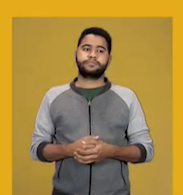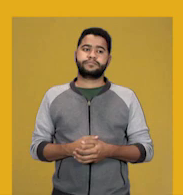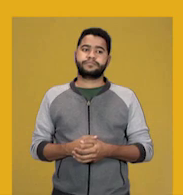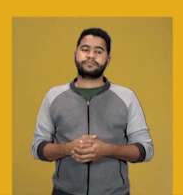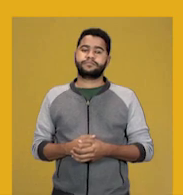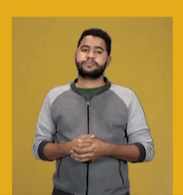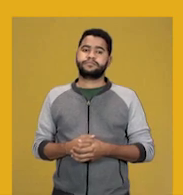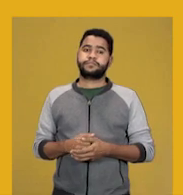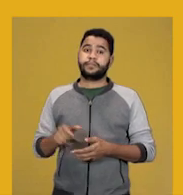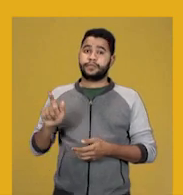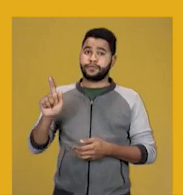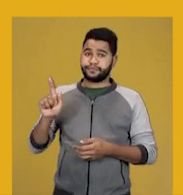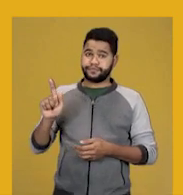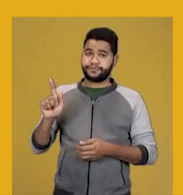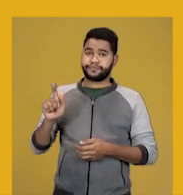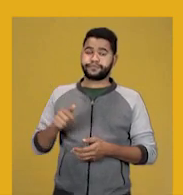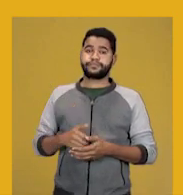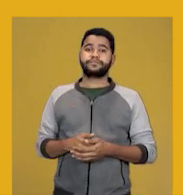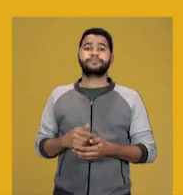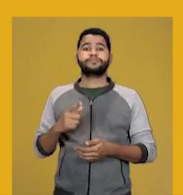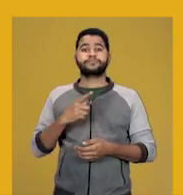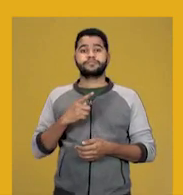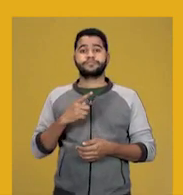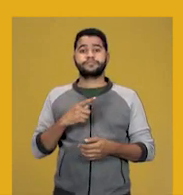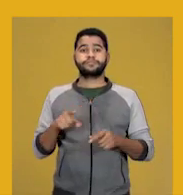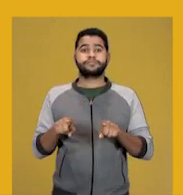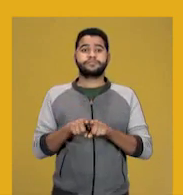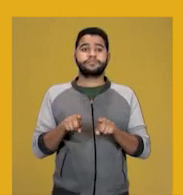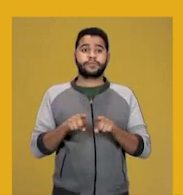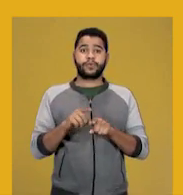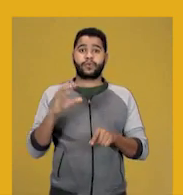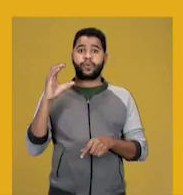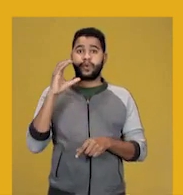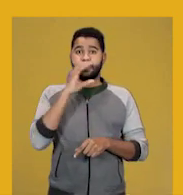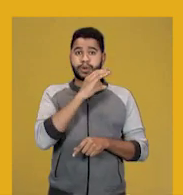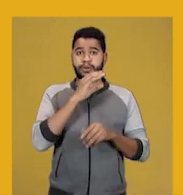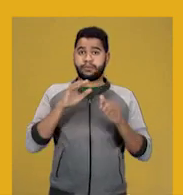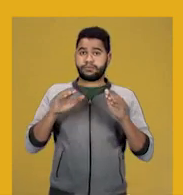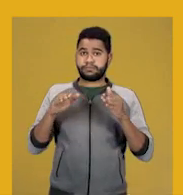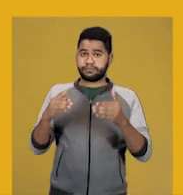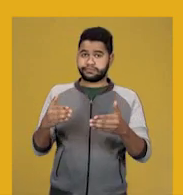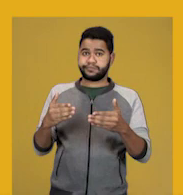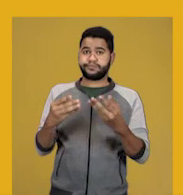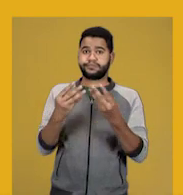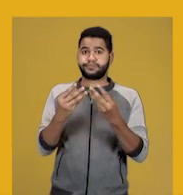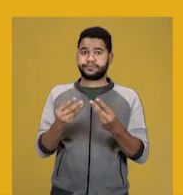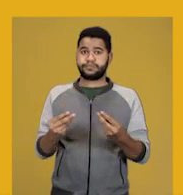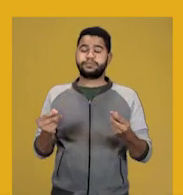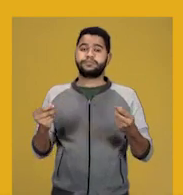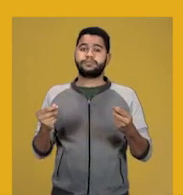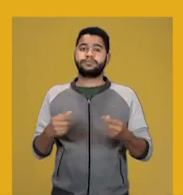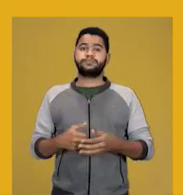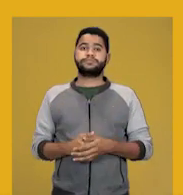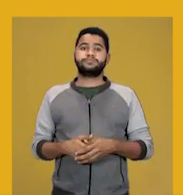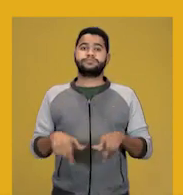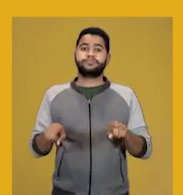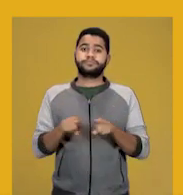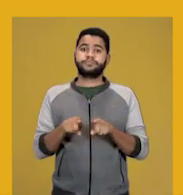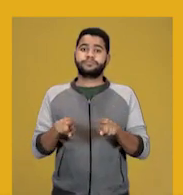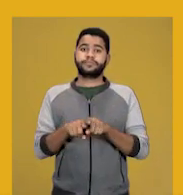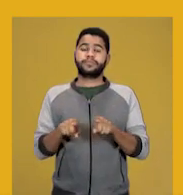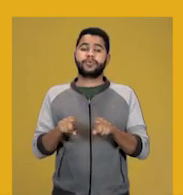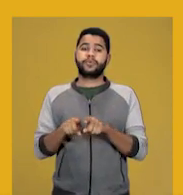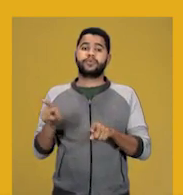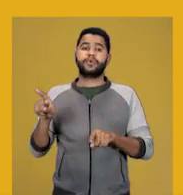em gramas, perdão. Nós temos aqui o calor específico da substância e nós temos